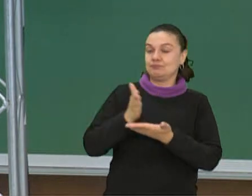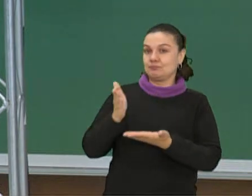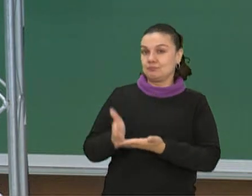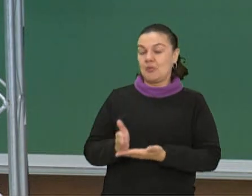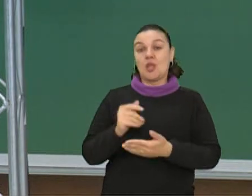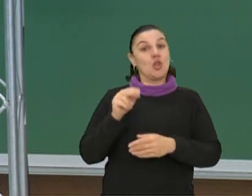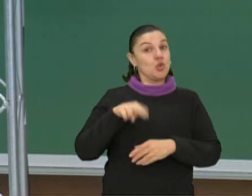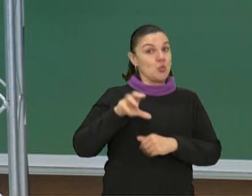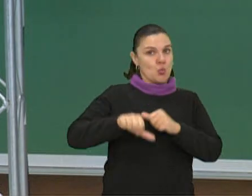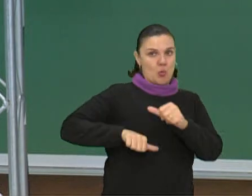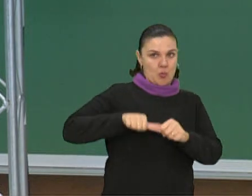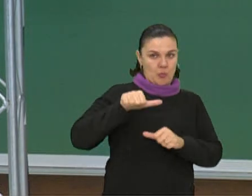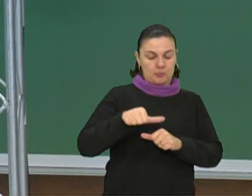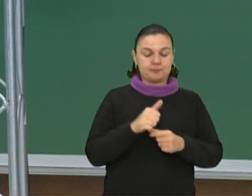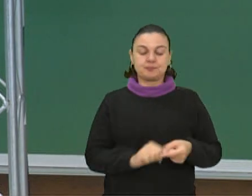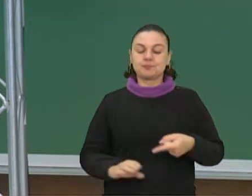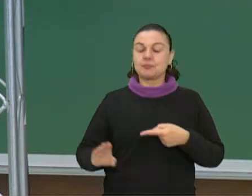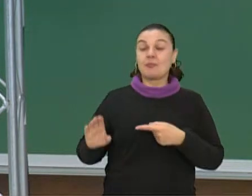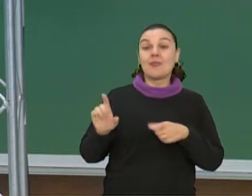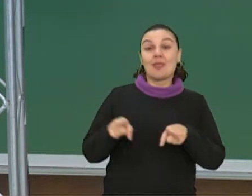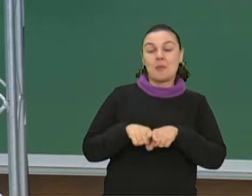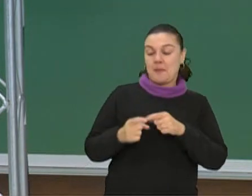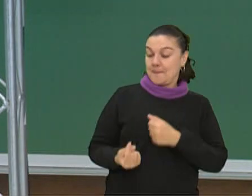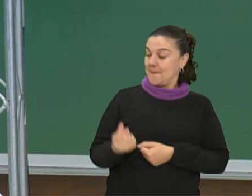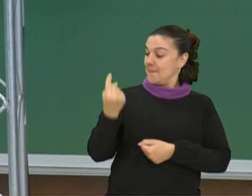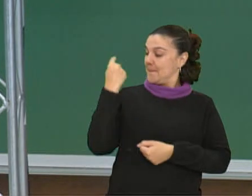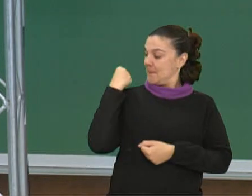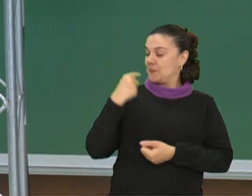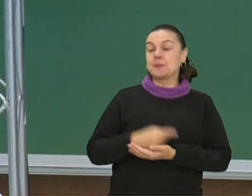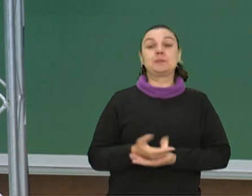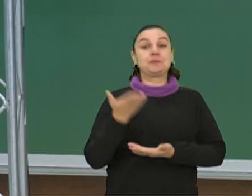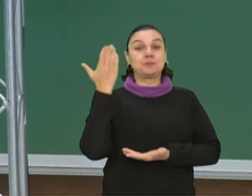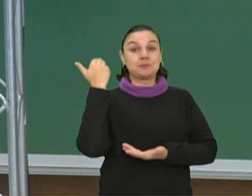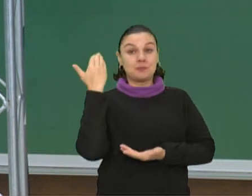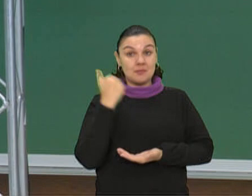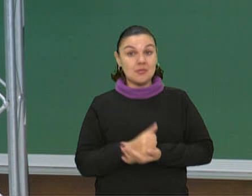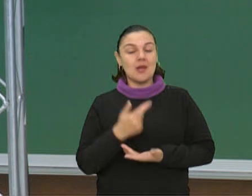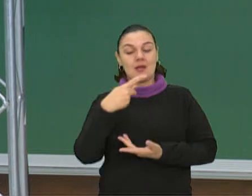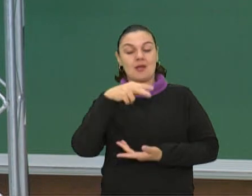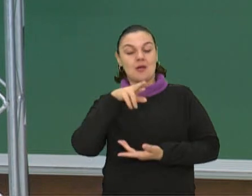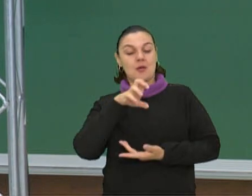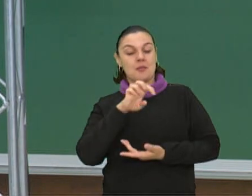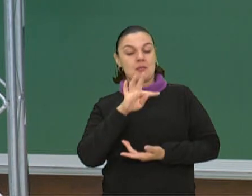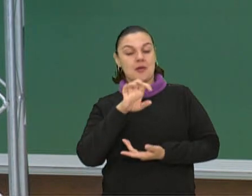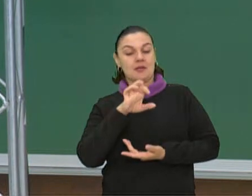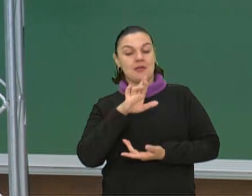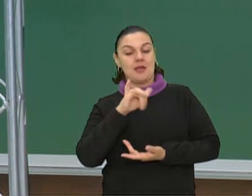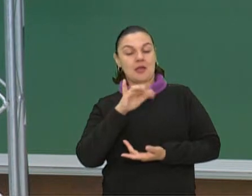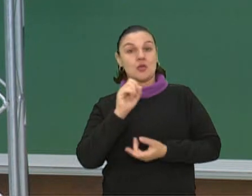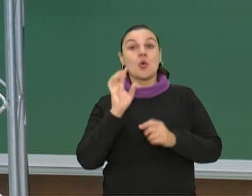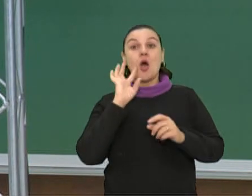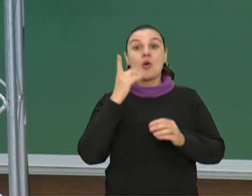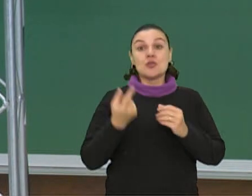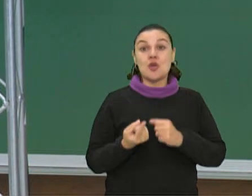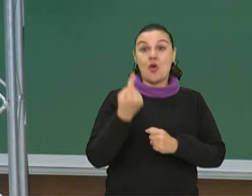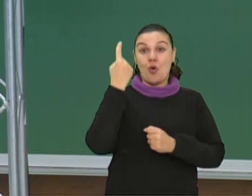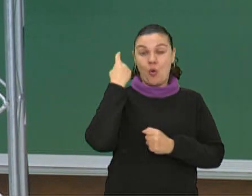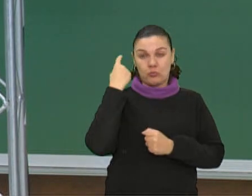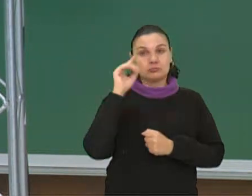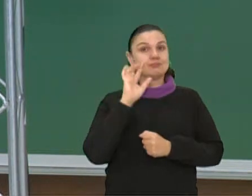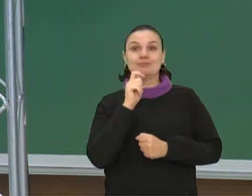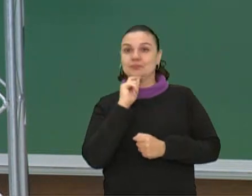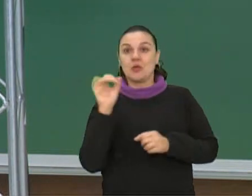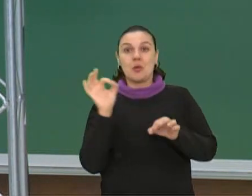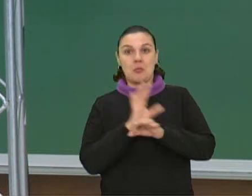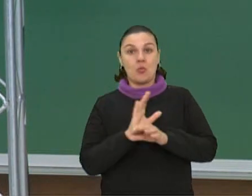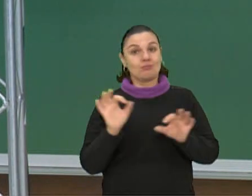situações permanentes, no tempo passado ou pretérito, que indica momentos anteriores, decorridos ou acabados, e